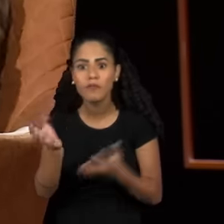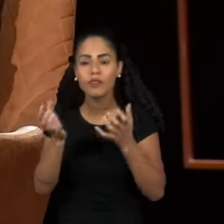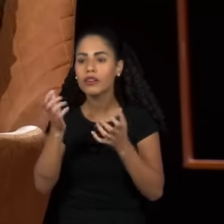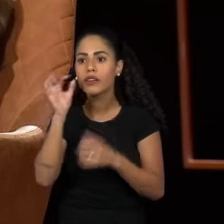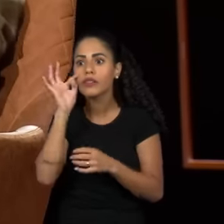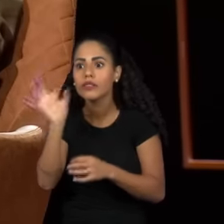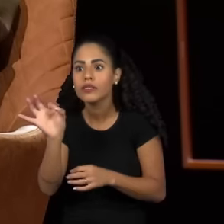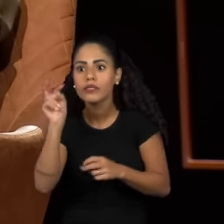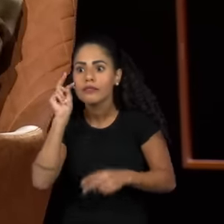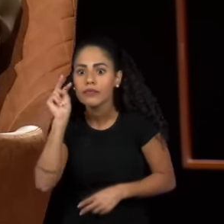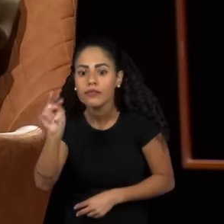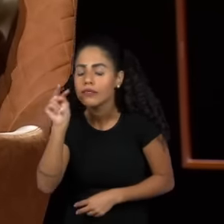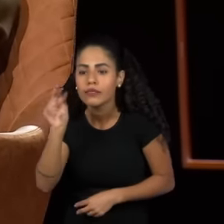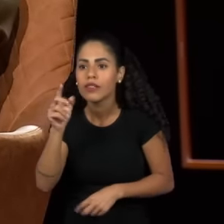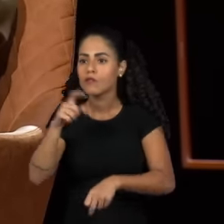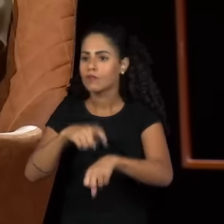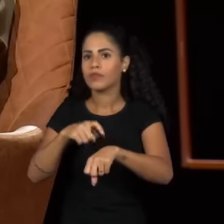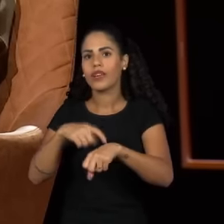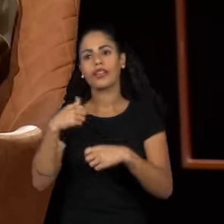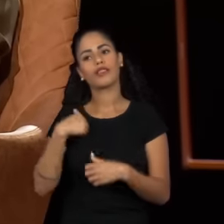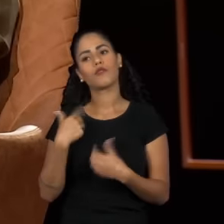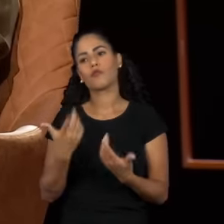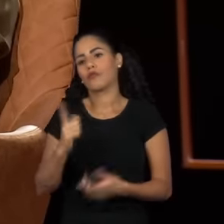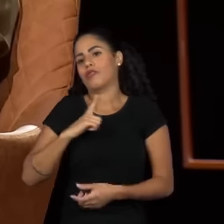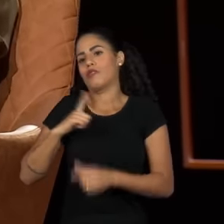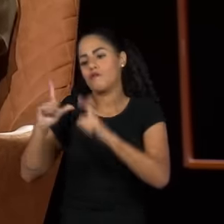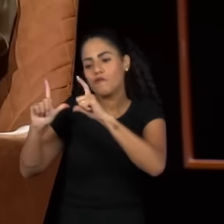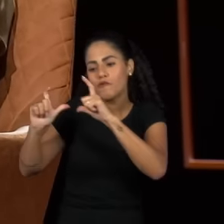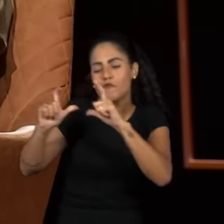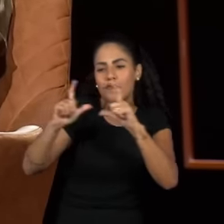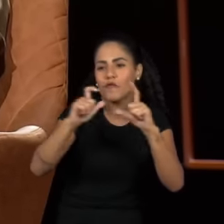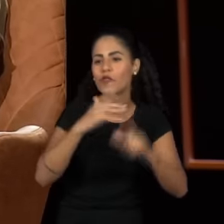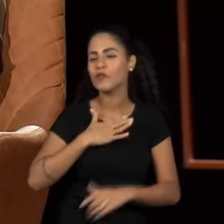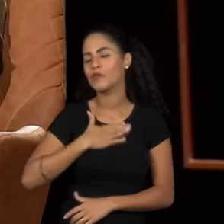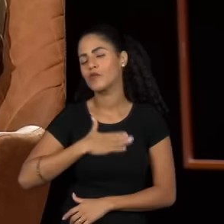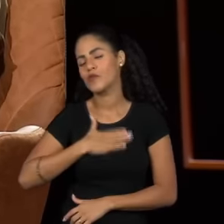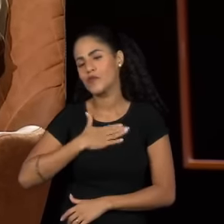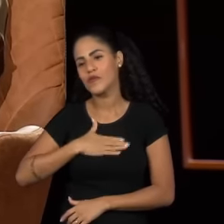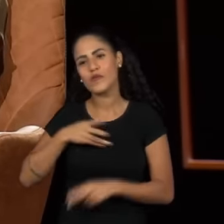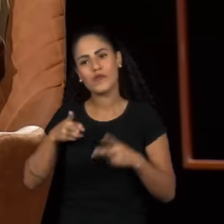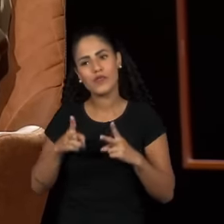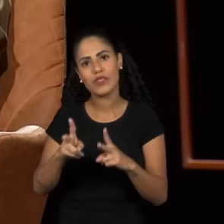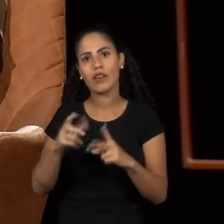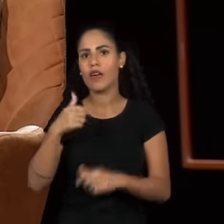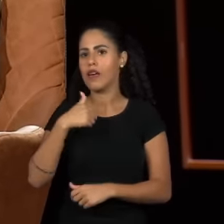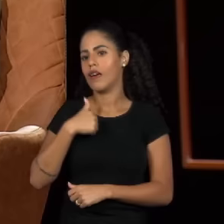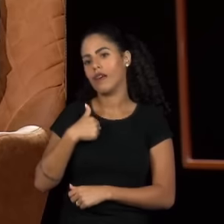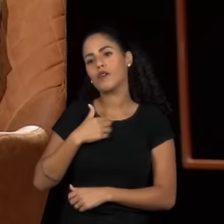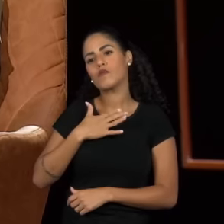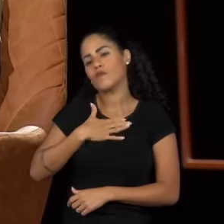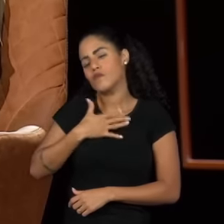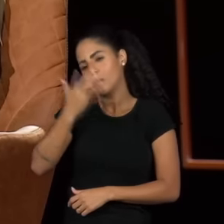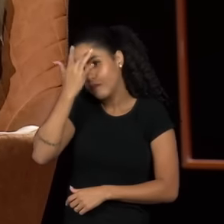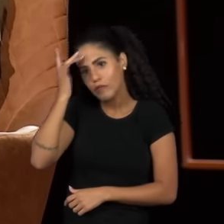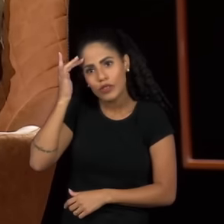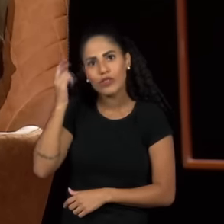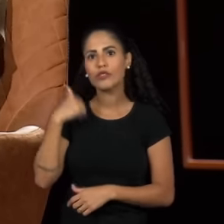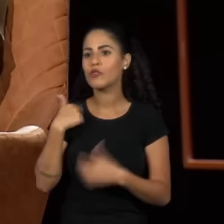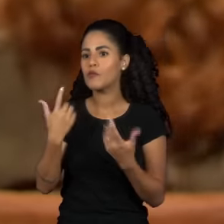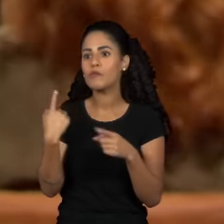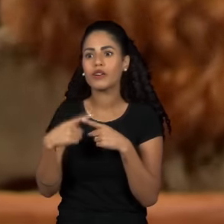olho da pessoa, né? Eu tenho muitas fotos dele. Eu fui realmente uma pessoa que não desejada naquele set,